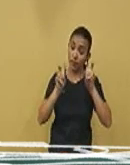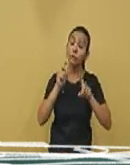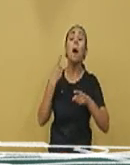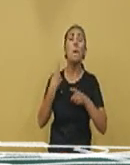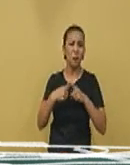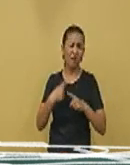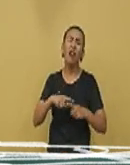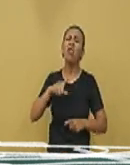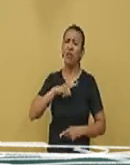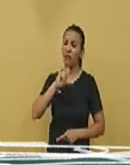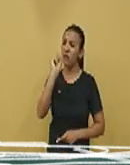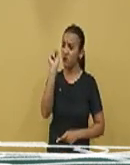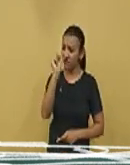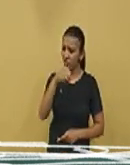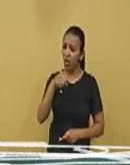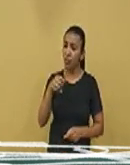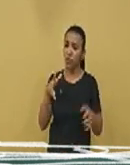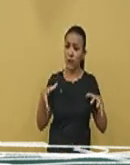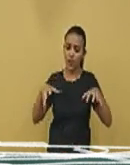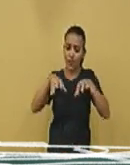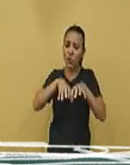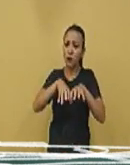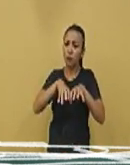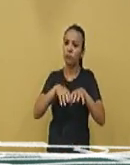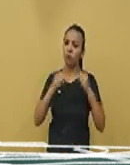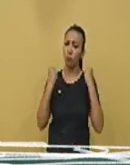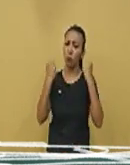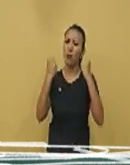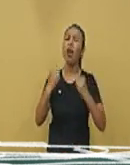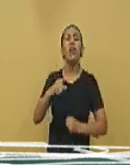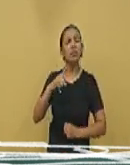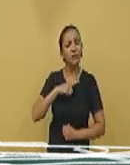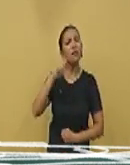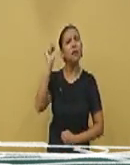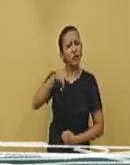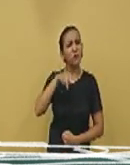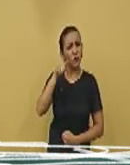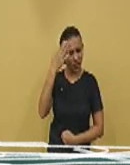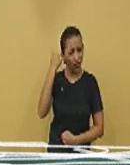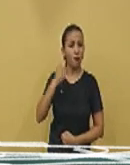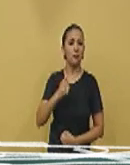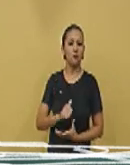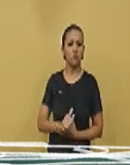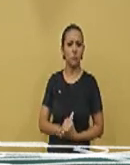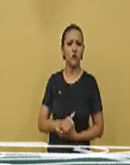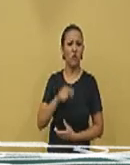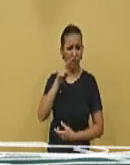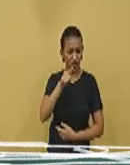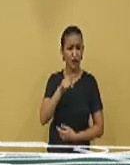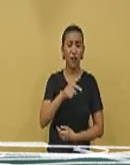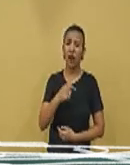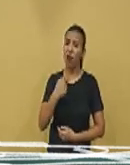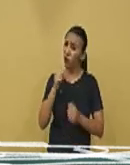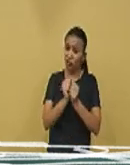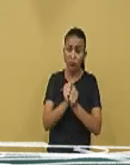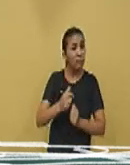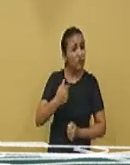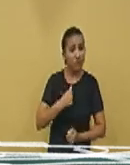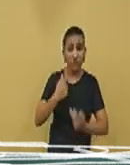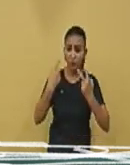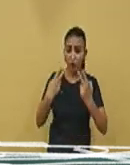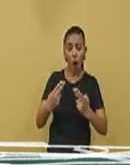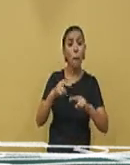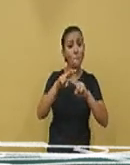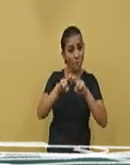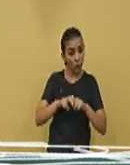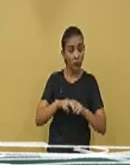existe centralização da universidade, não podemos tapar o sol com a peneira. Né? Existe, o senhor sabe que existe. O senhor é testemunha tanto quanto eu. Né? E por isso eu